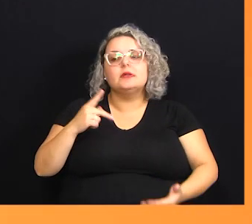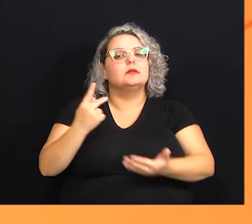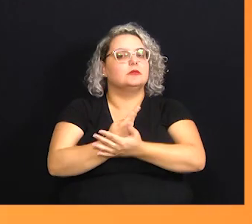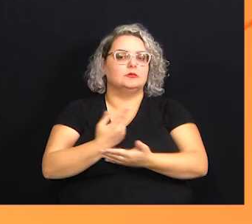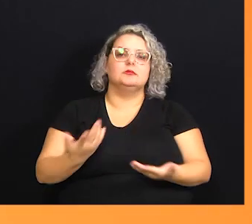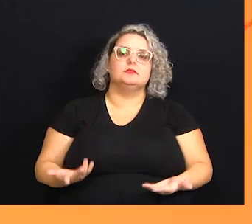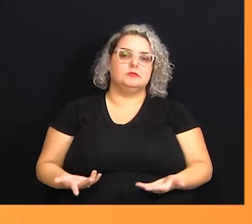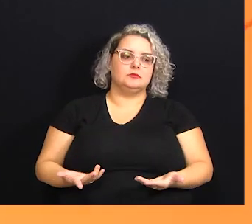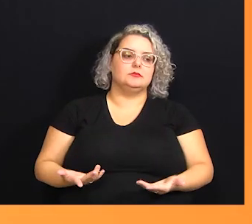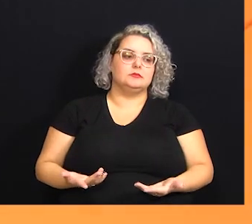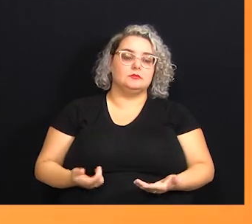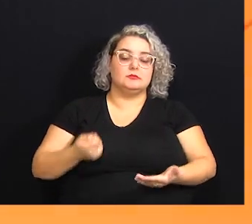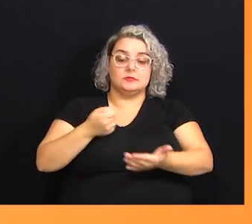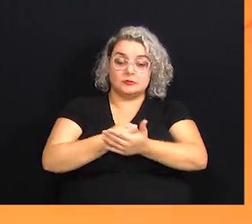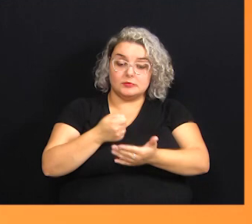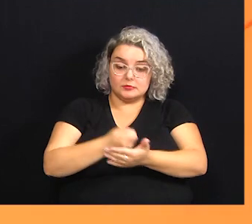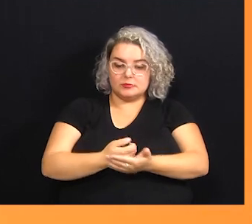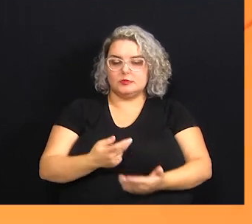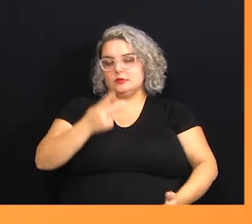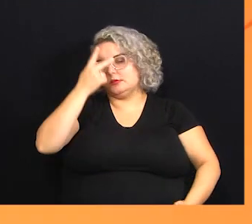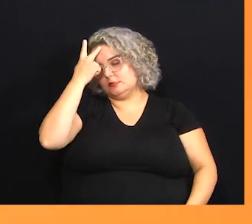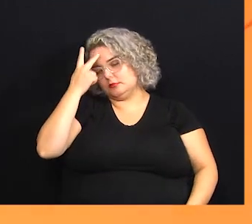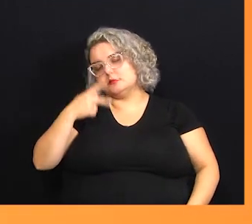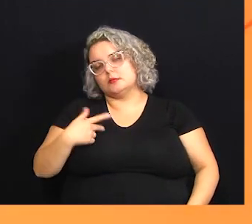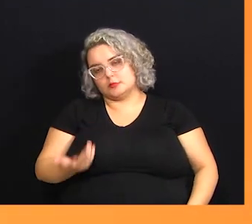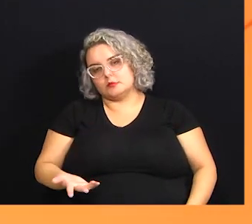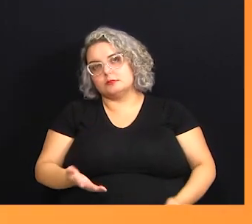Tipo, eu me cobro muito disso.